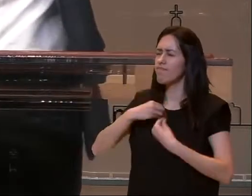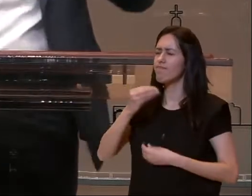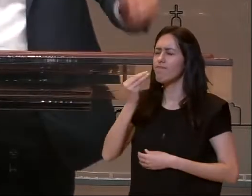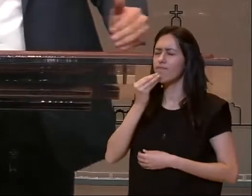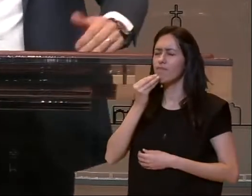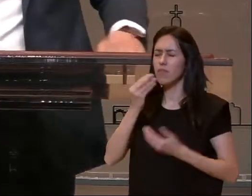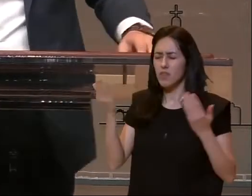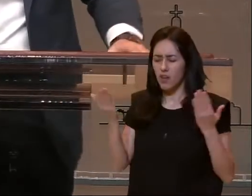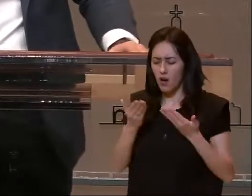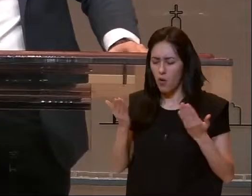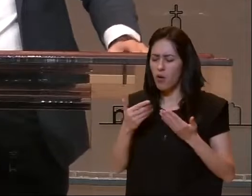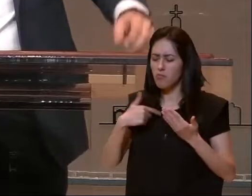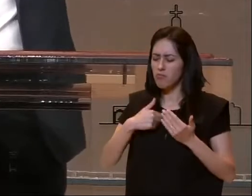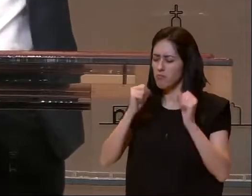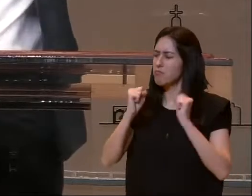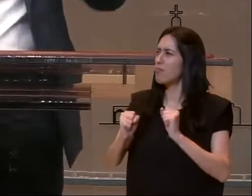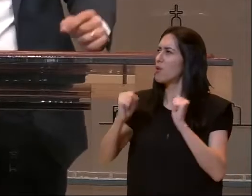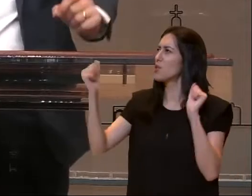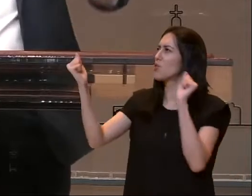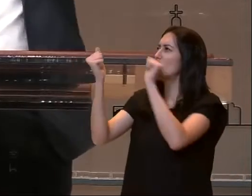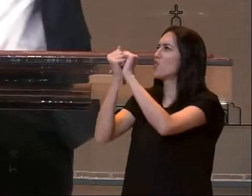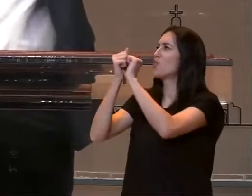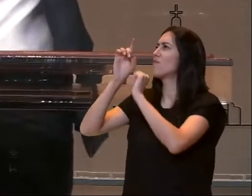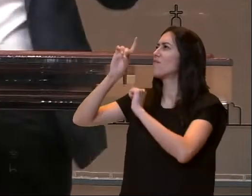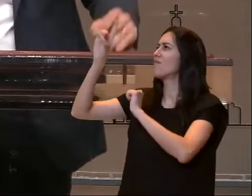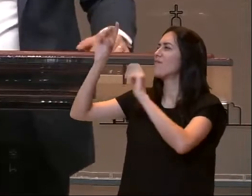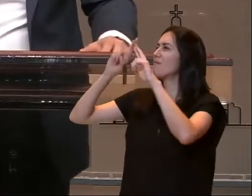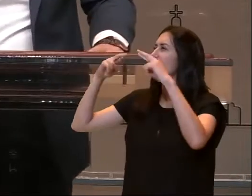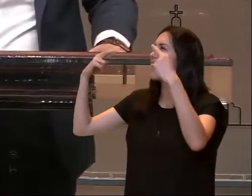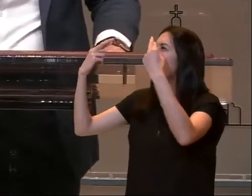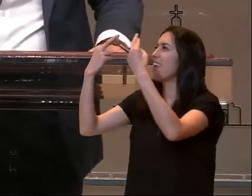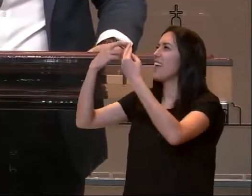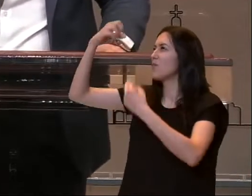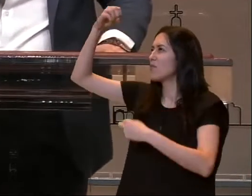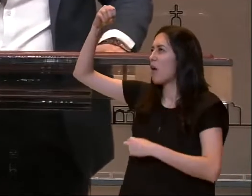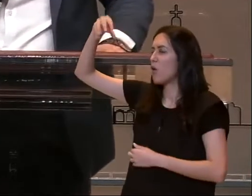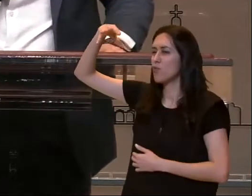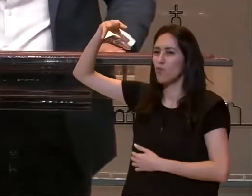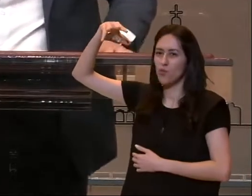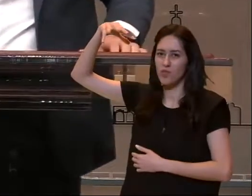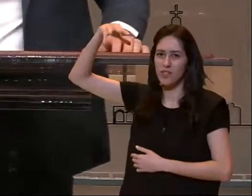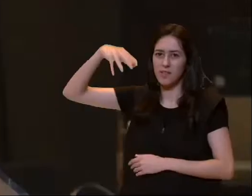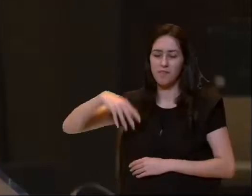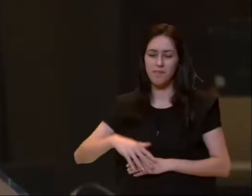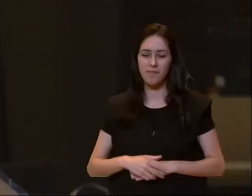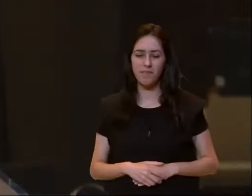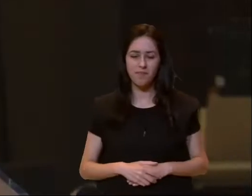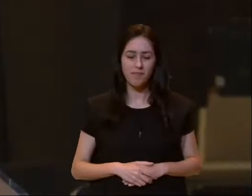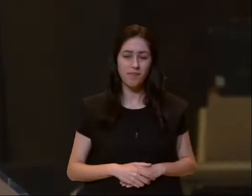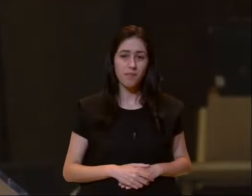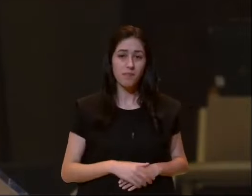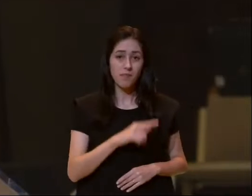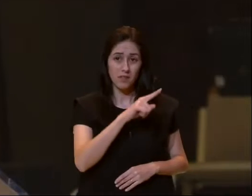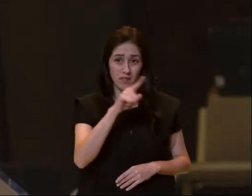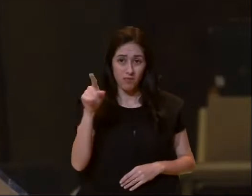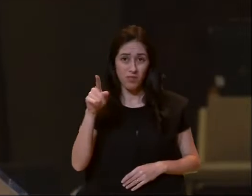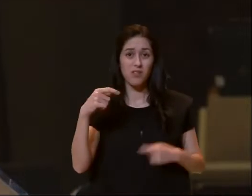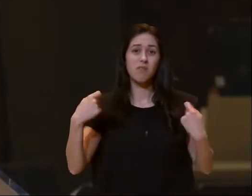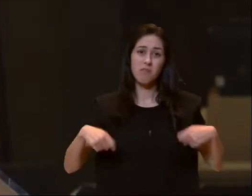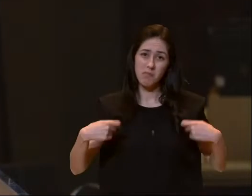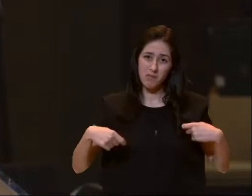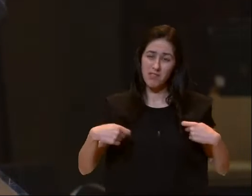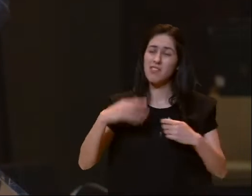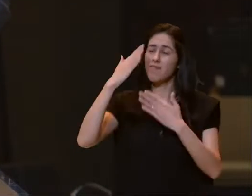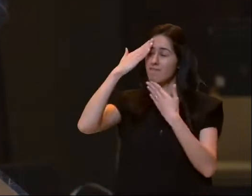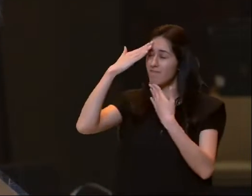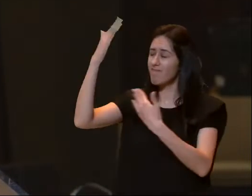dos santos no reino da luz. Precisamos transbordar em gratidão.